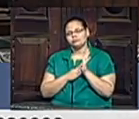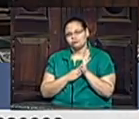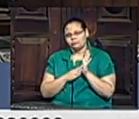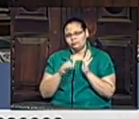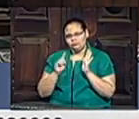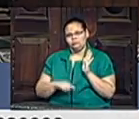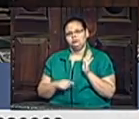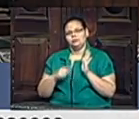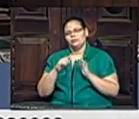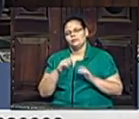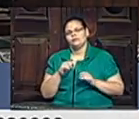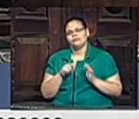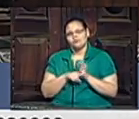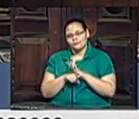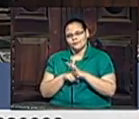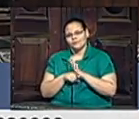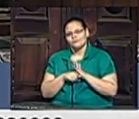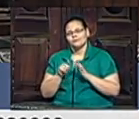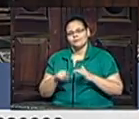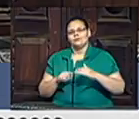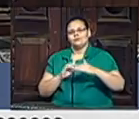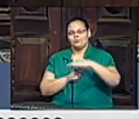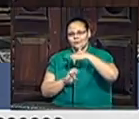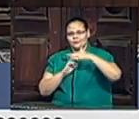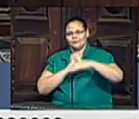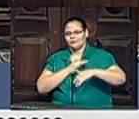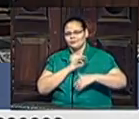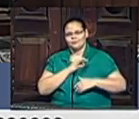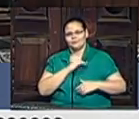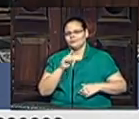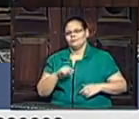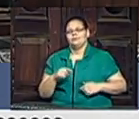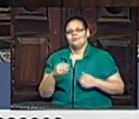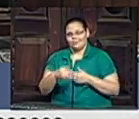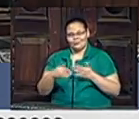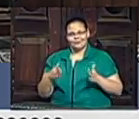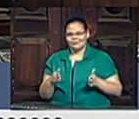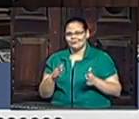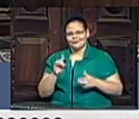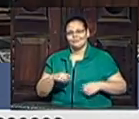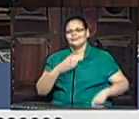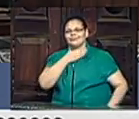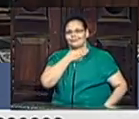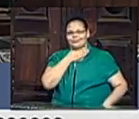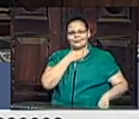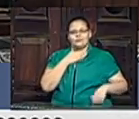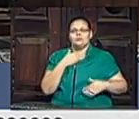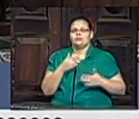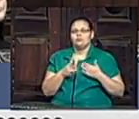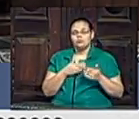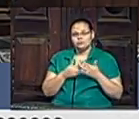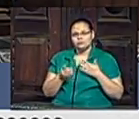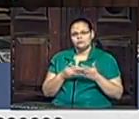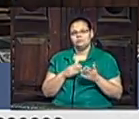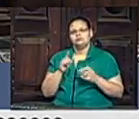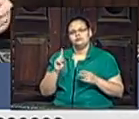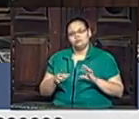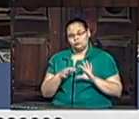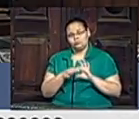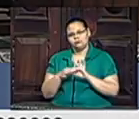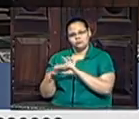ver especificamente com este pacote, não tem a ver especificamente com o contexto da crise. Independentemente desse contexto,